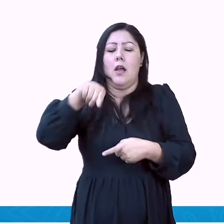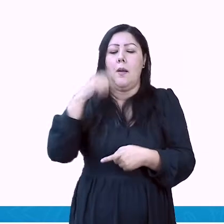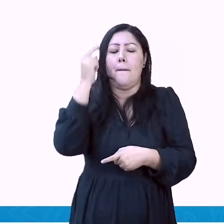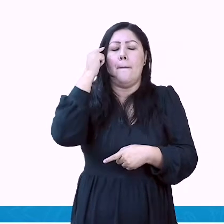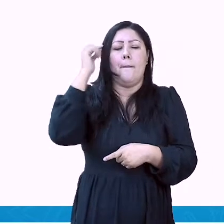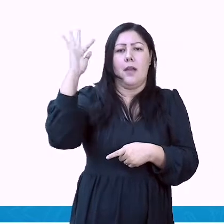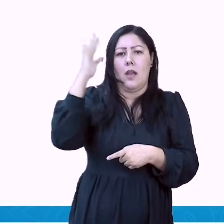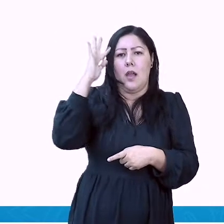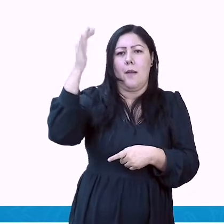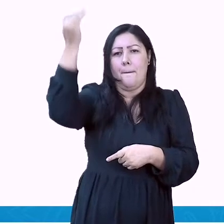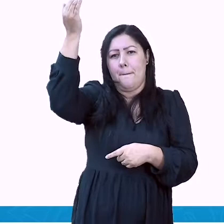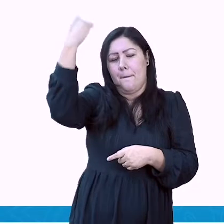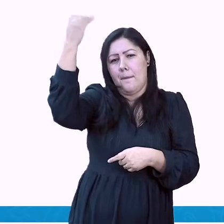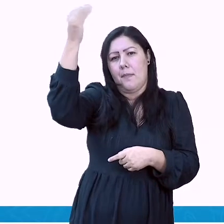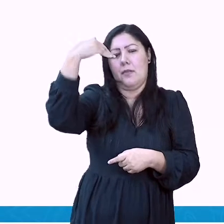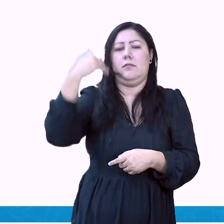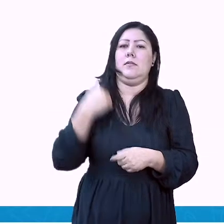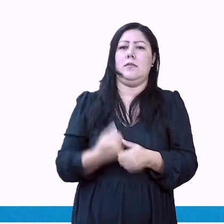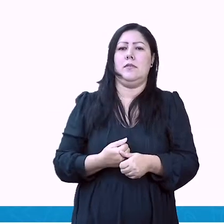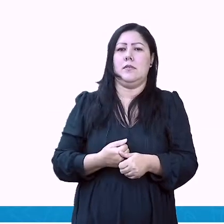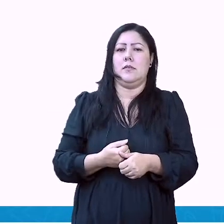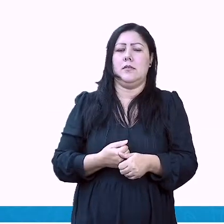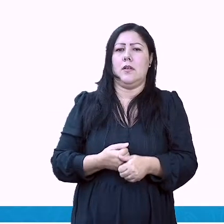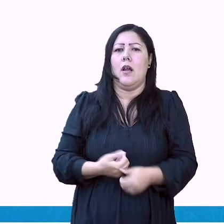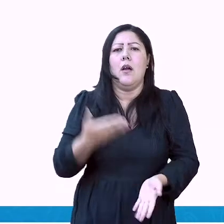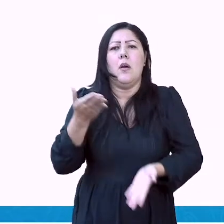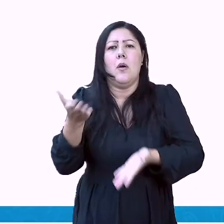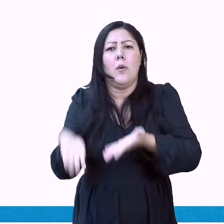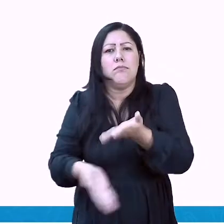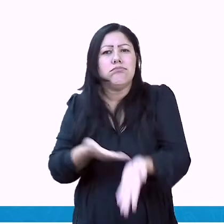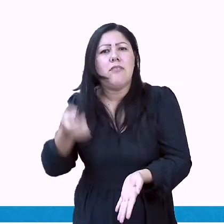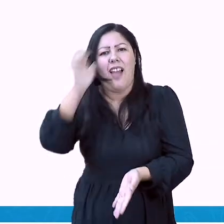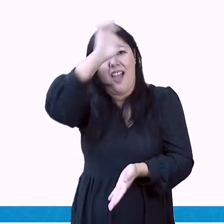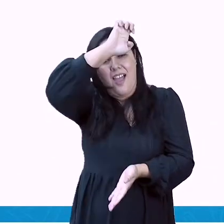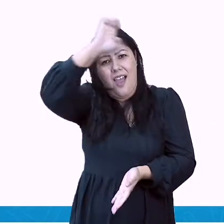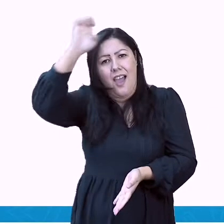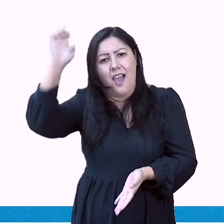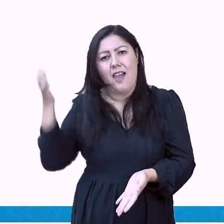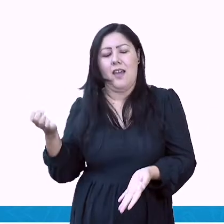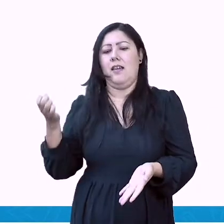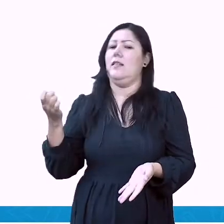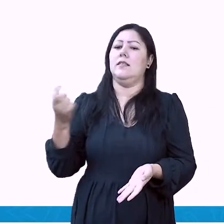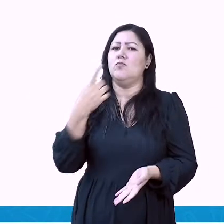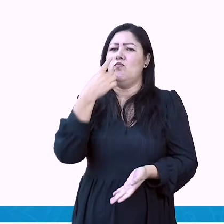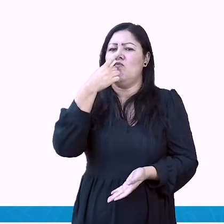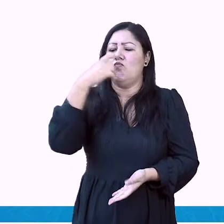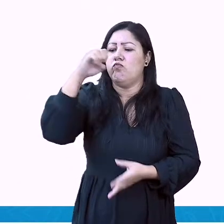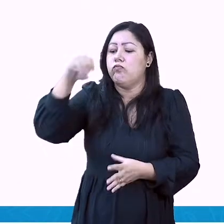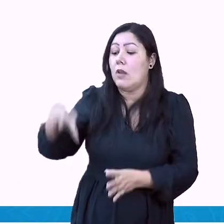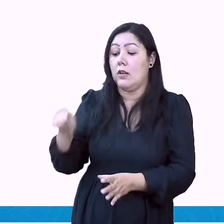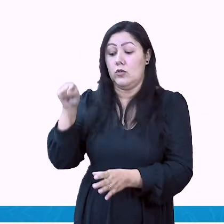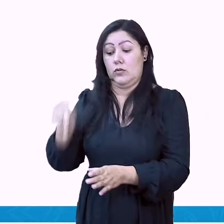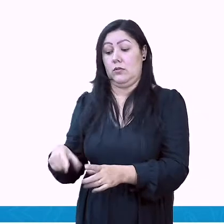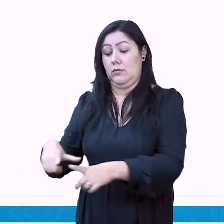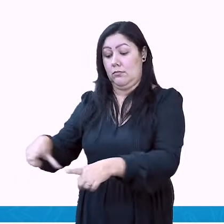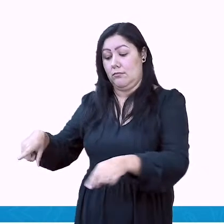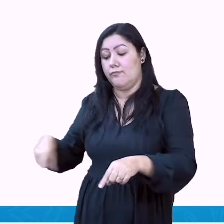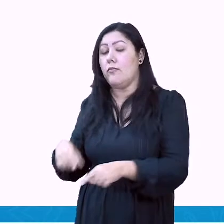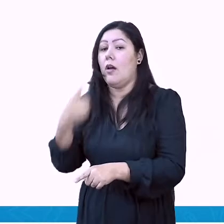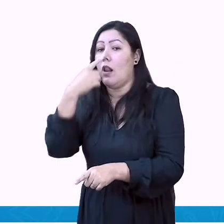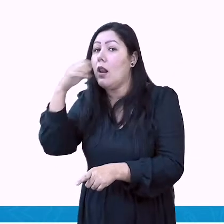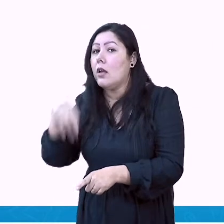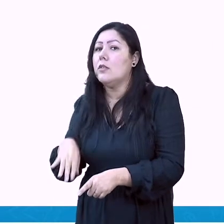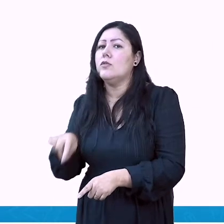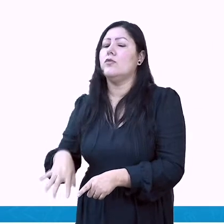fala de cuidar do lixo, jogar o lixo só no lixo, não riscar as paredes da